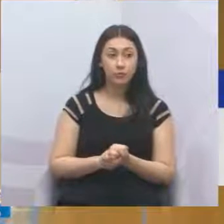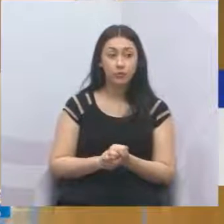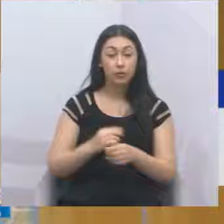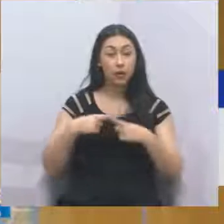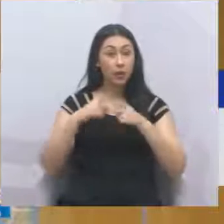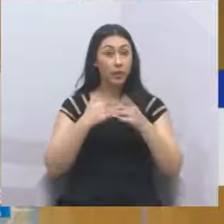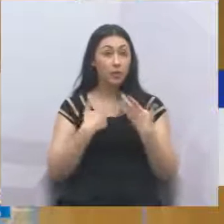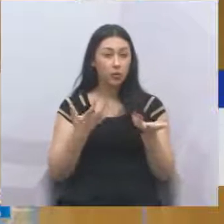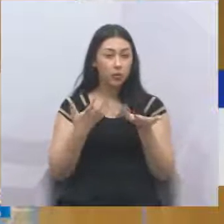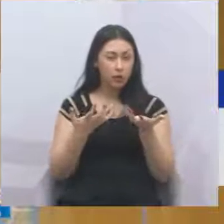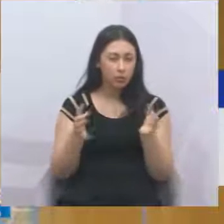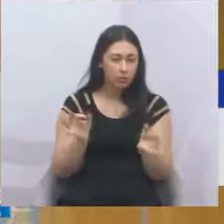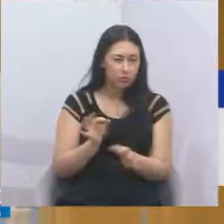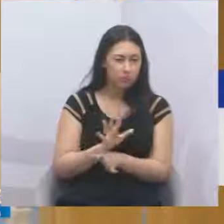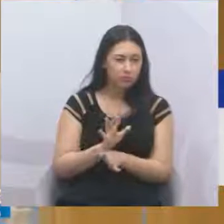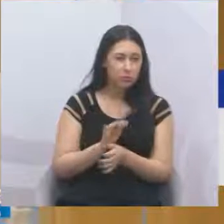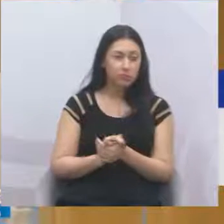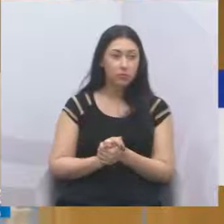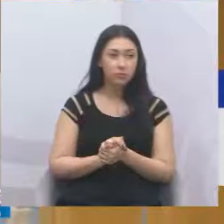Mas eu quero, para finalizar,